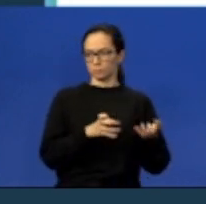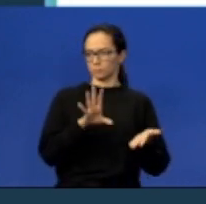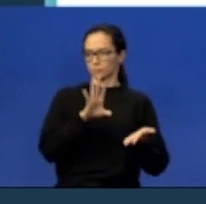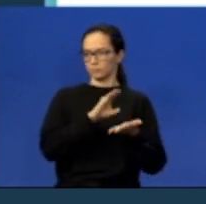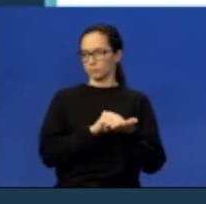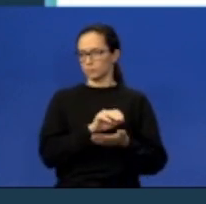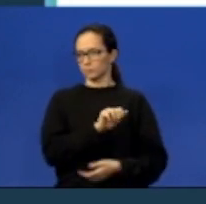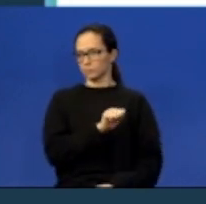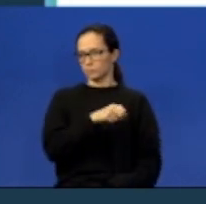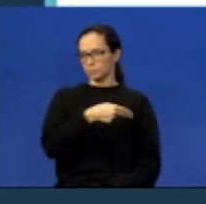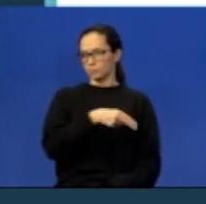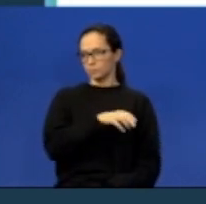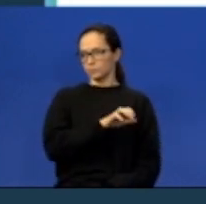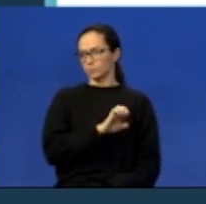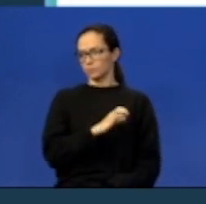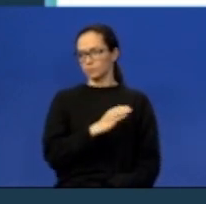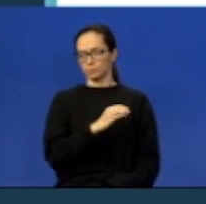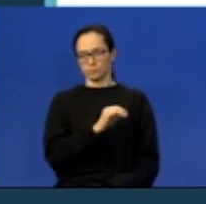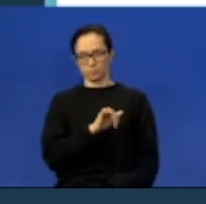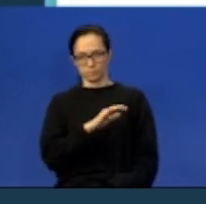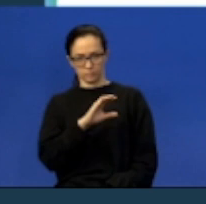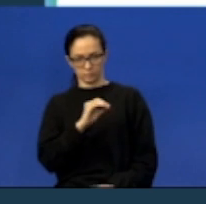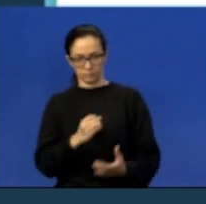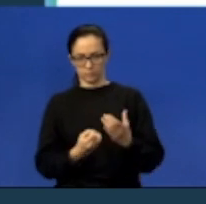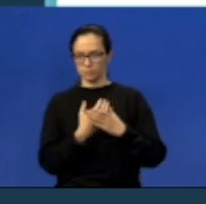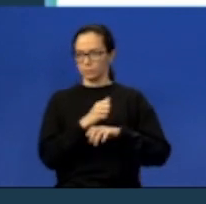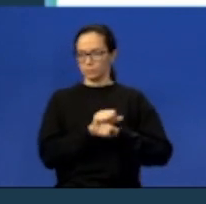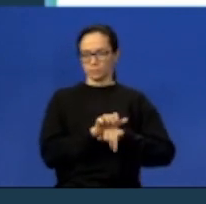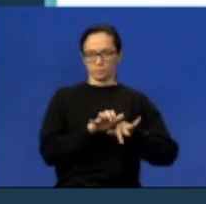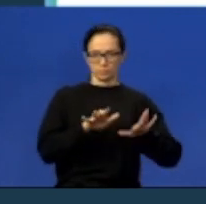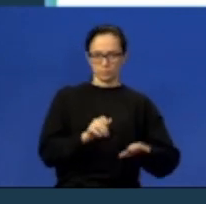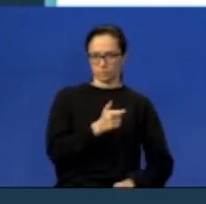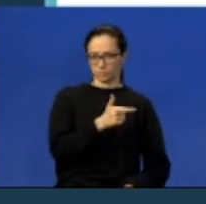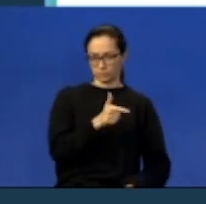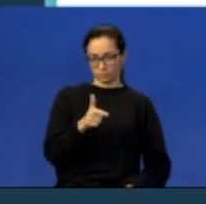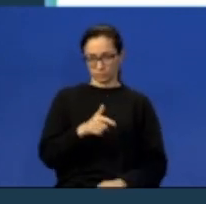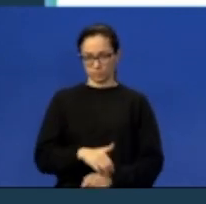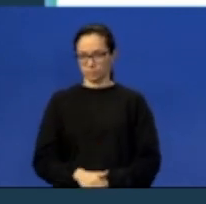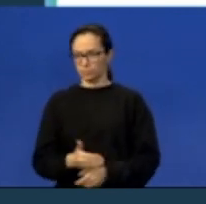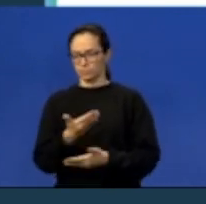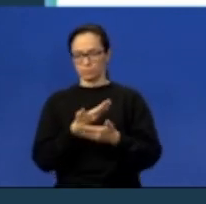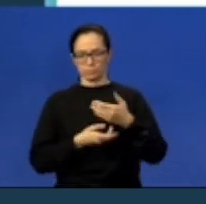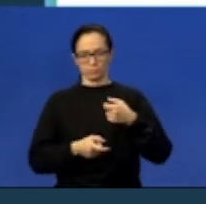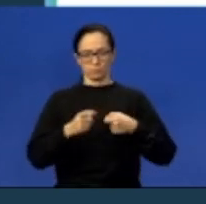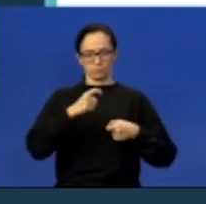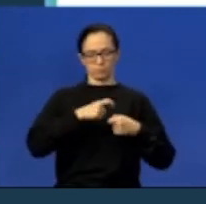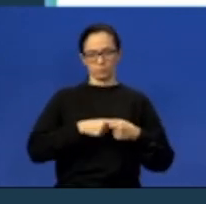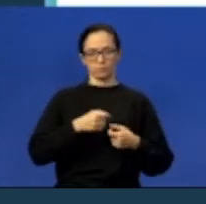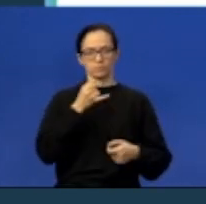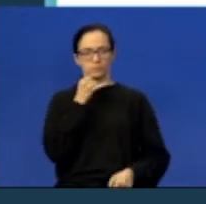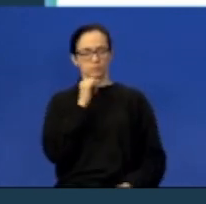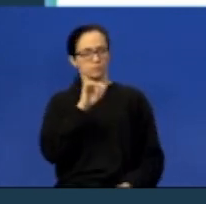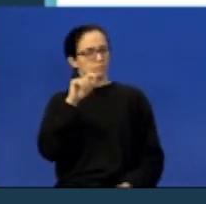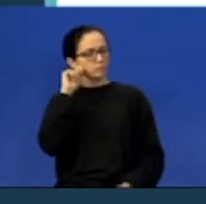ela não emite eco, ela é propagando a onda. Não havendo retorno, a sua cor ela é